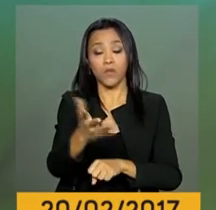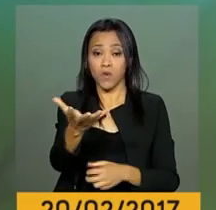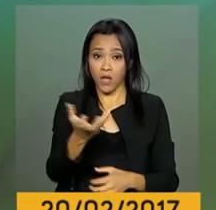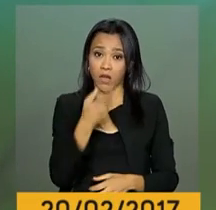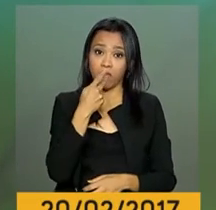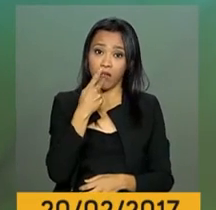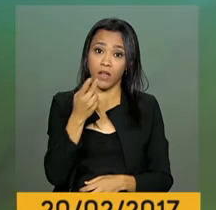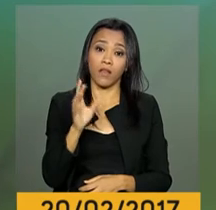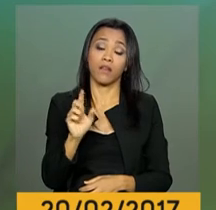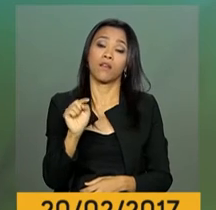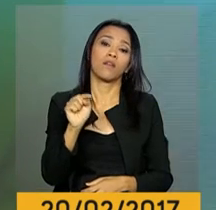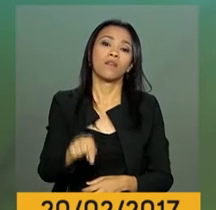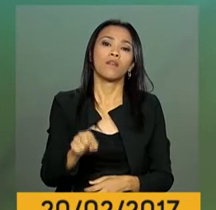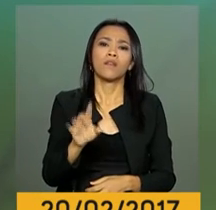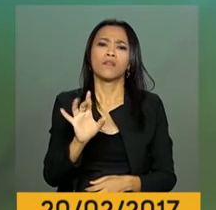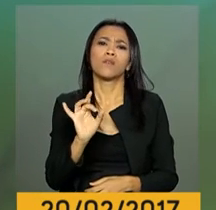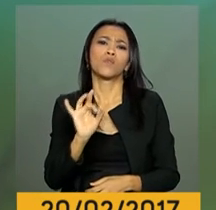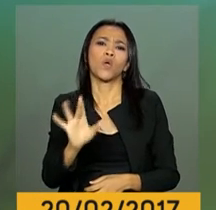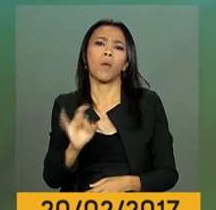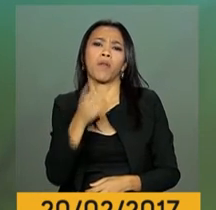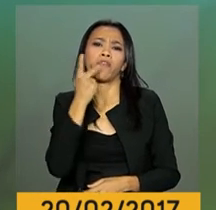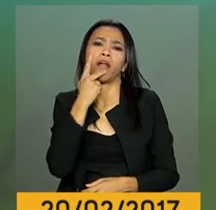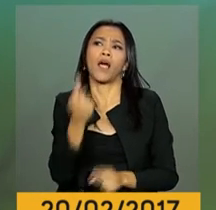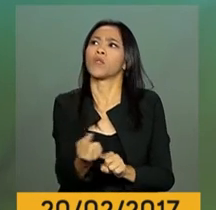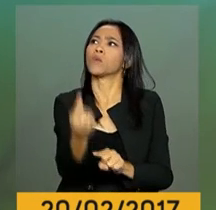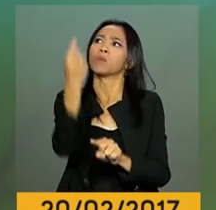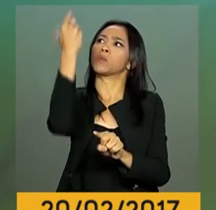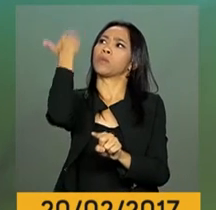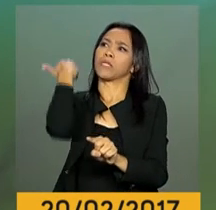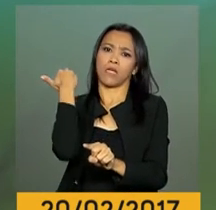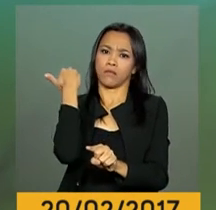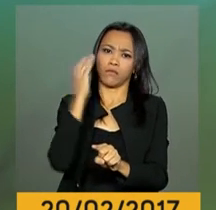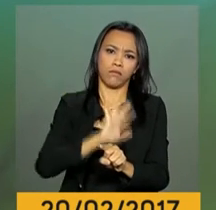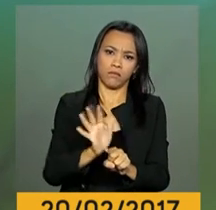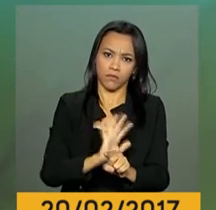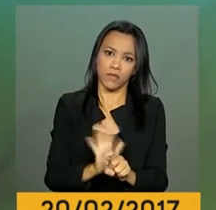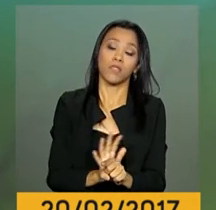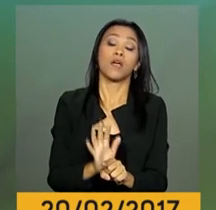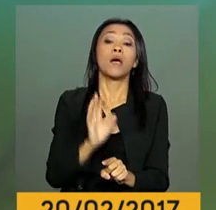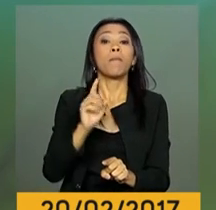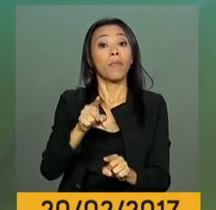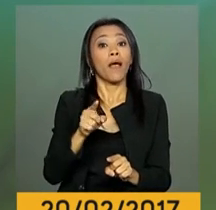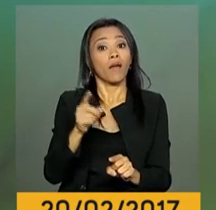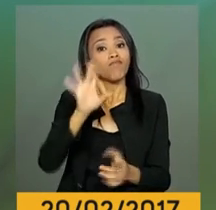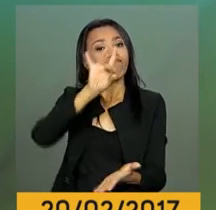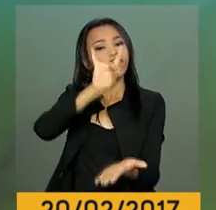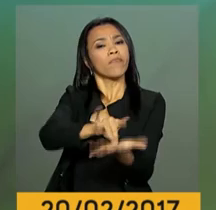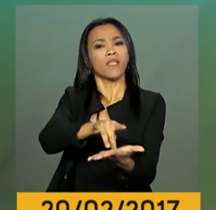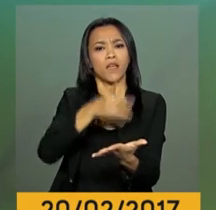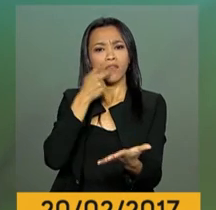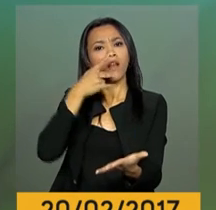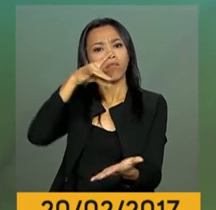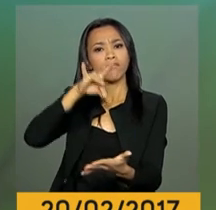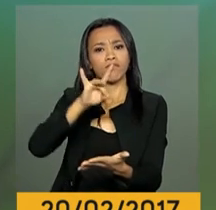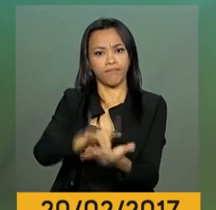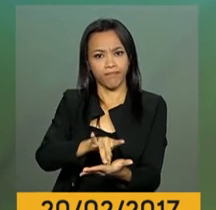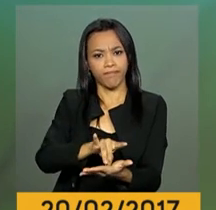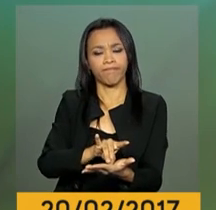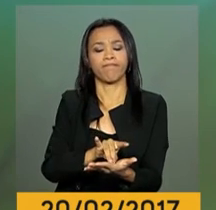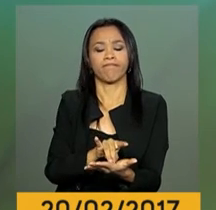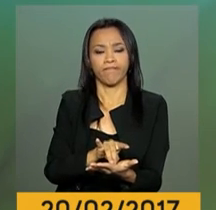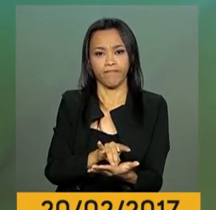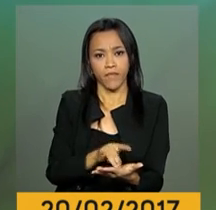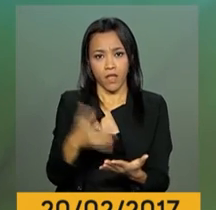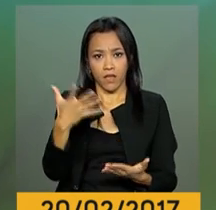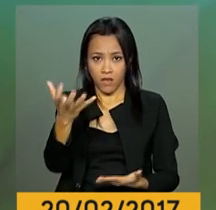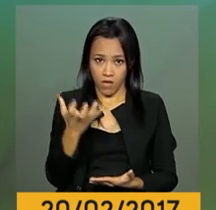não ressaltar para falar do passado, mas ressaltar para enaltecer a verdade, não é?